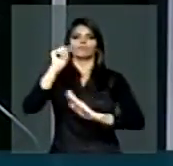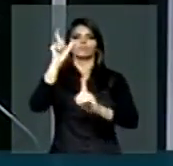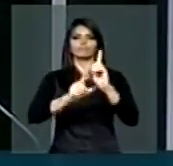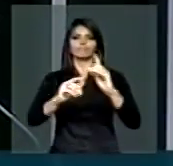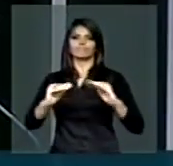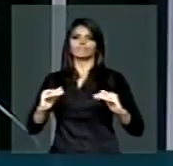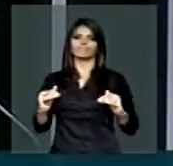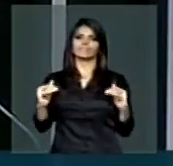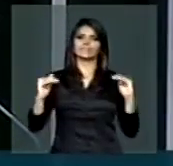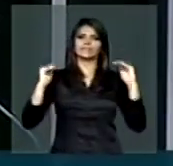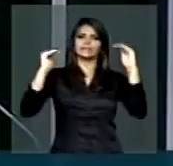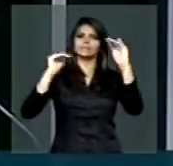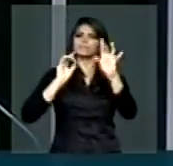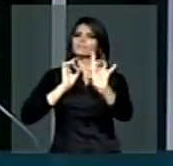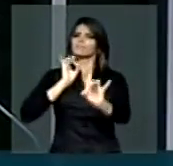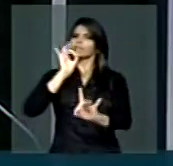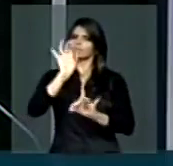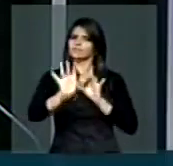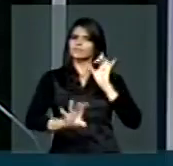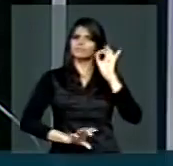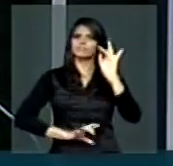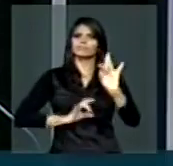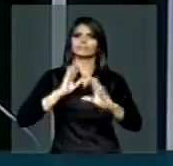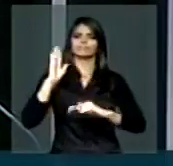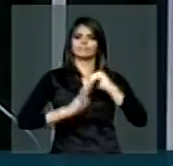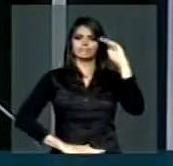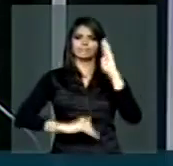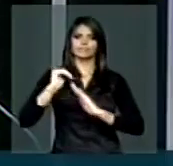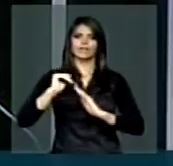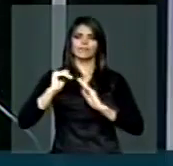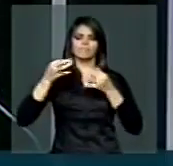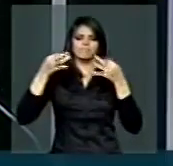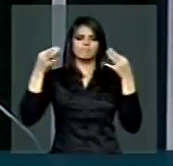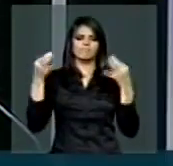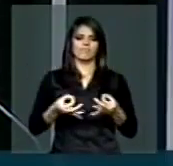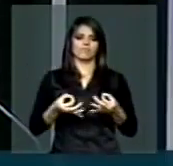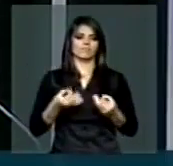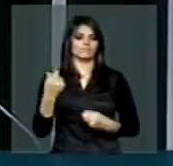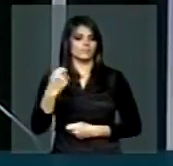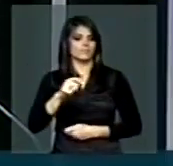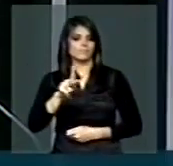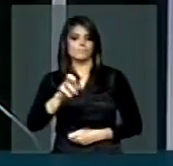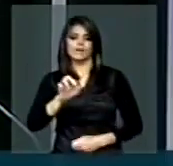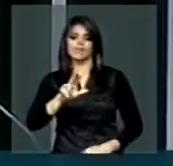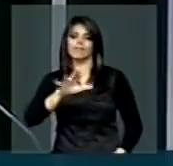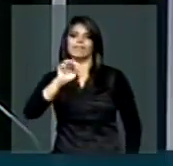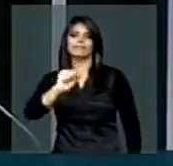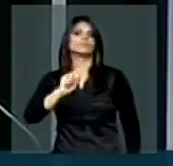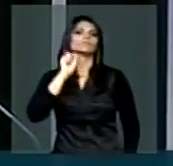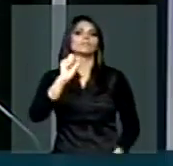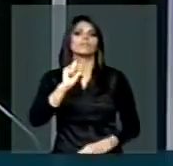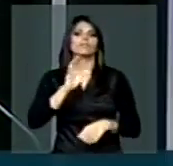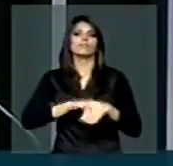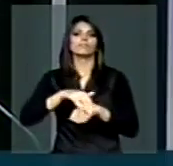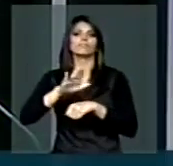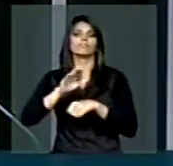altamente especializado, cuja perícia resulta na ampliação